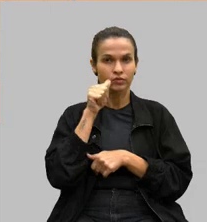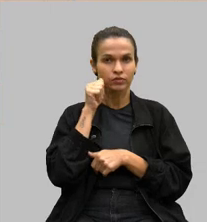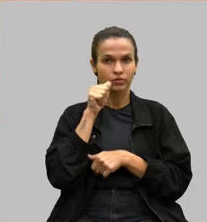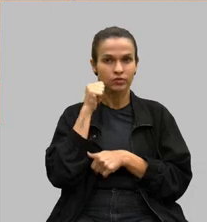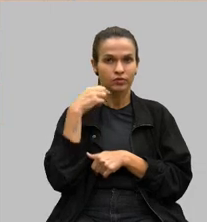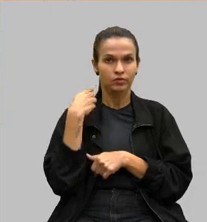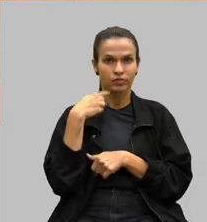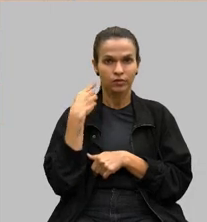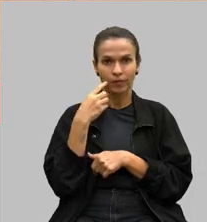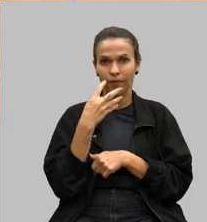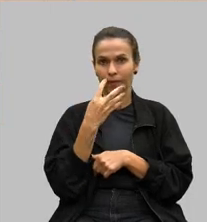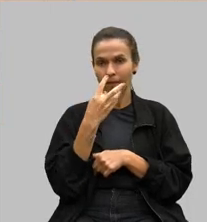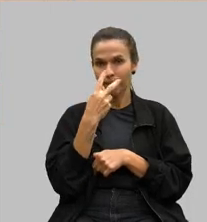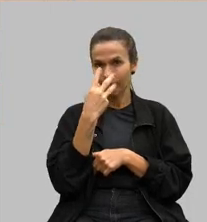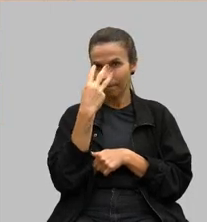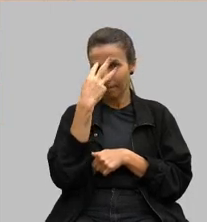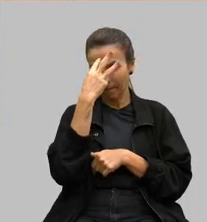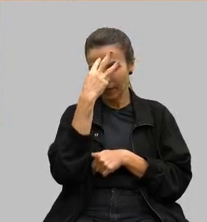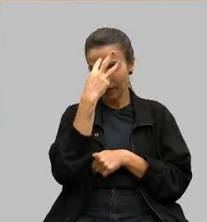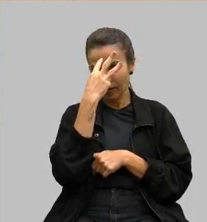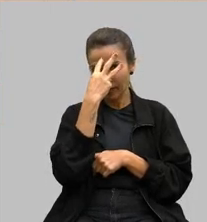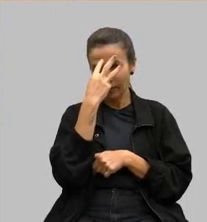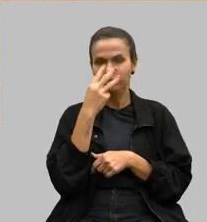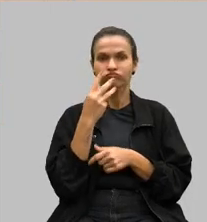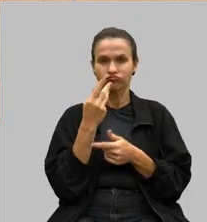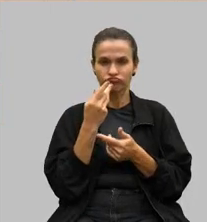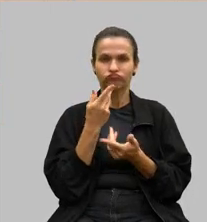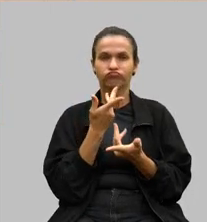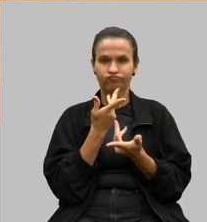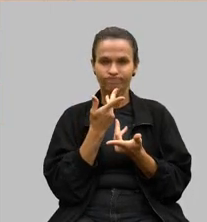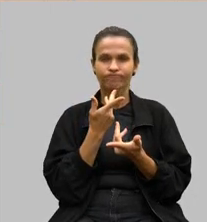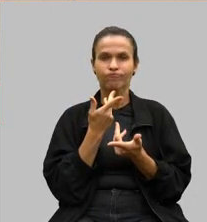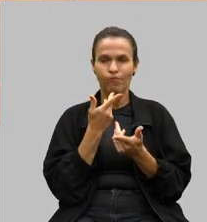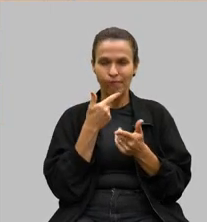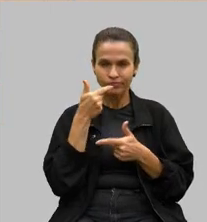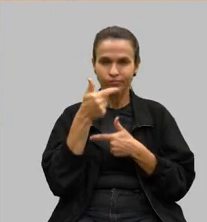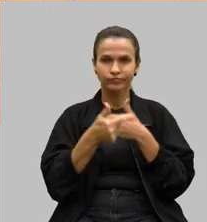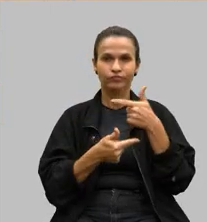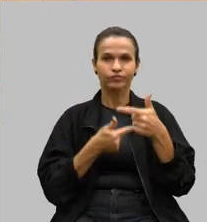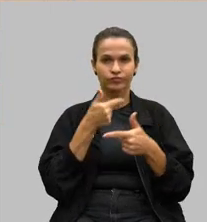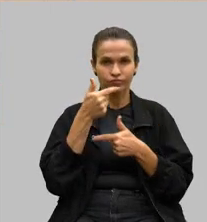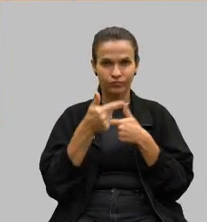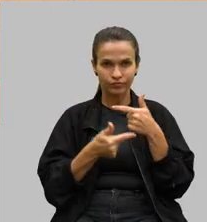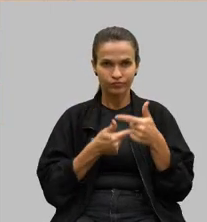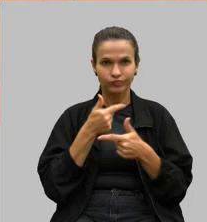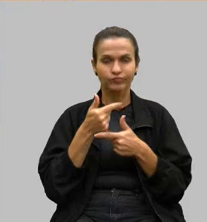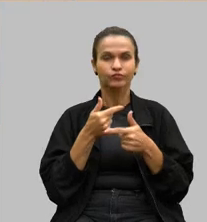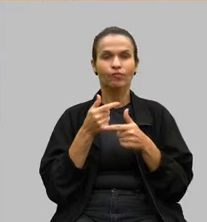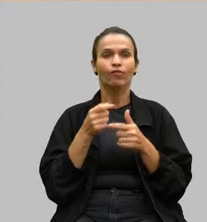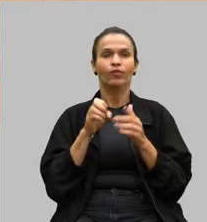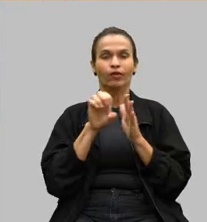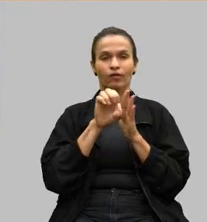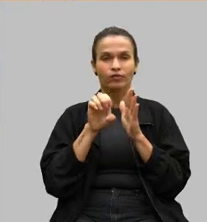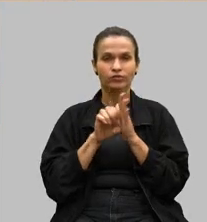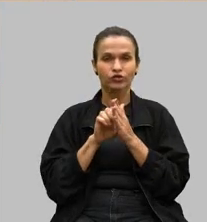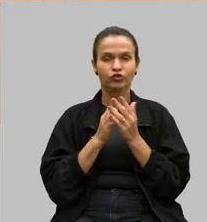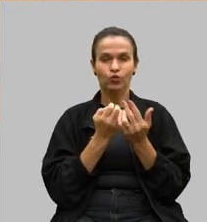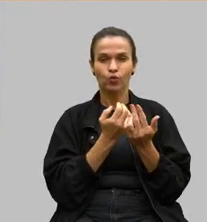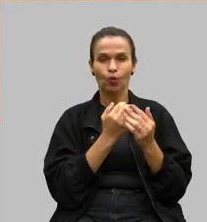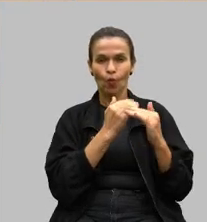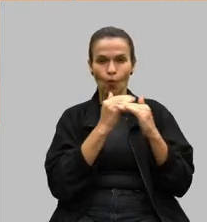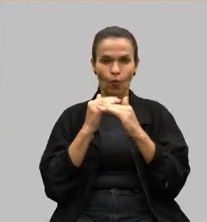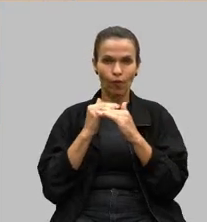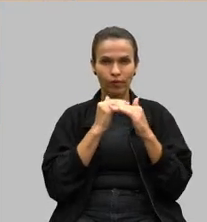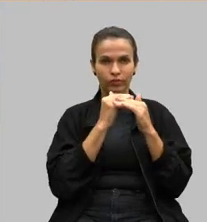Macaia varisto que se desdobrou né Macaé porque vocês estavam em atividades do estatuto da Igualdade racial e tá aqui